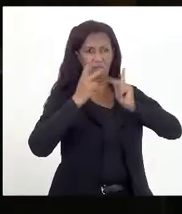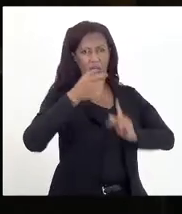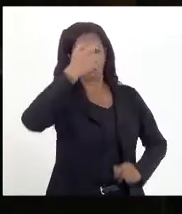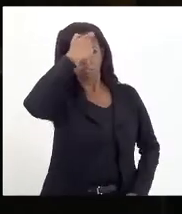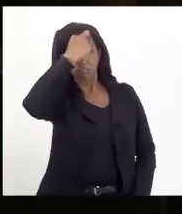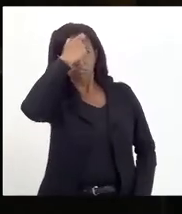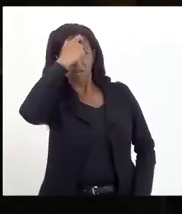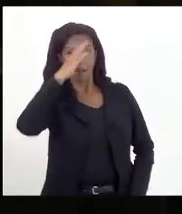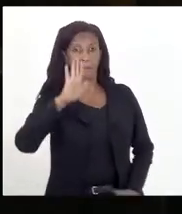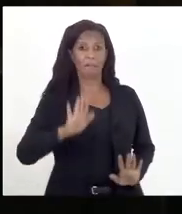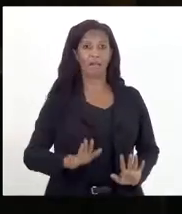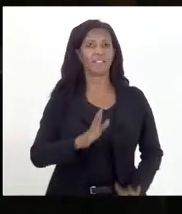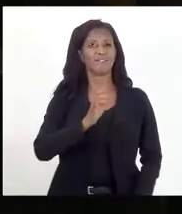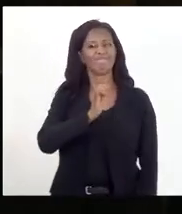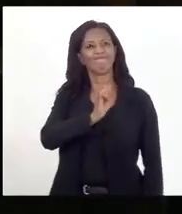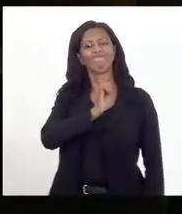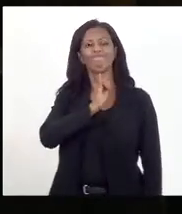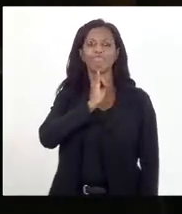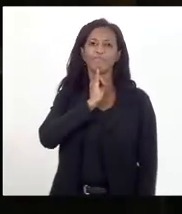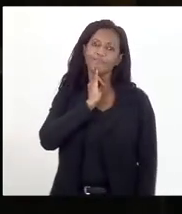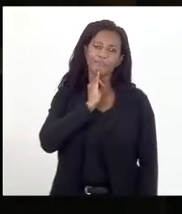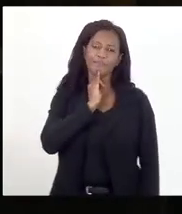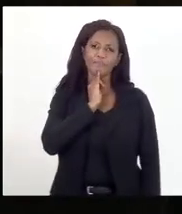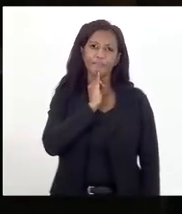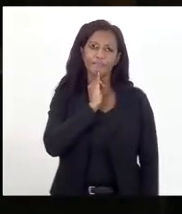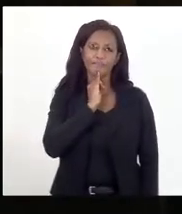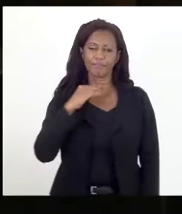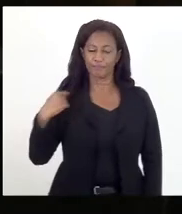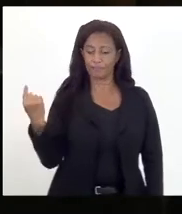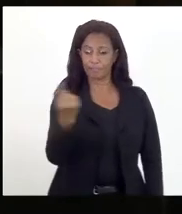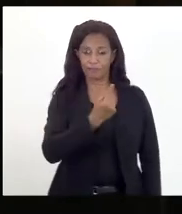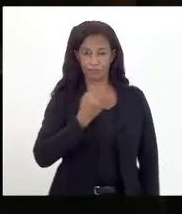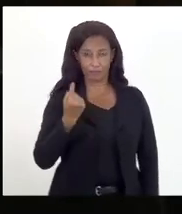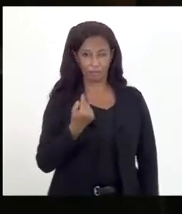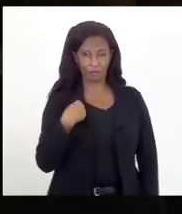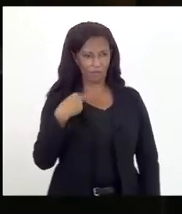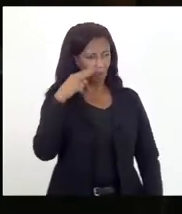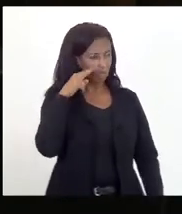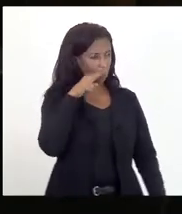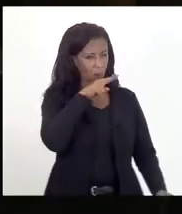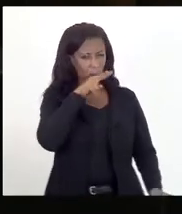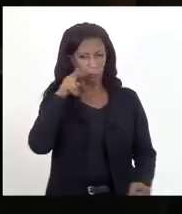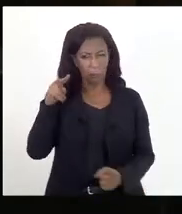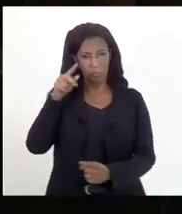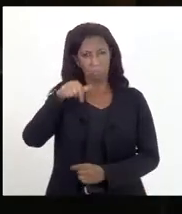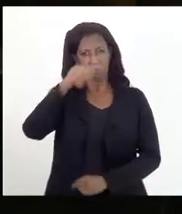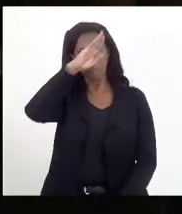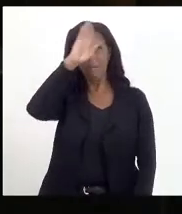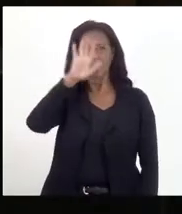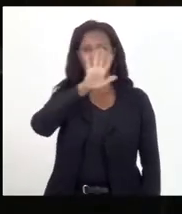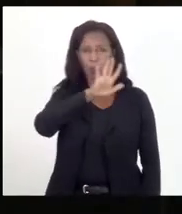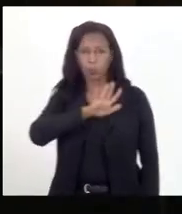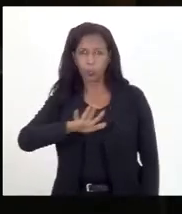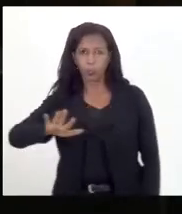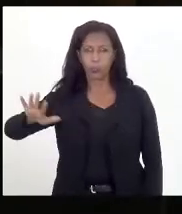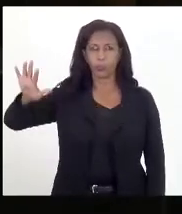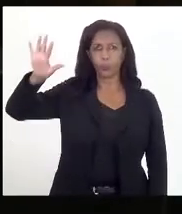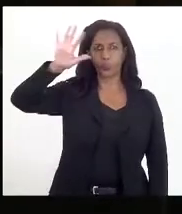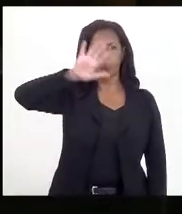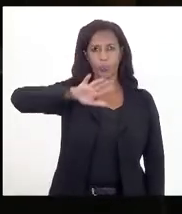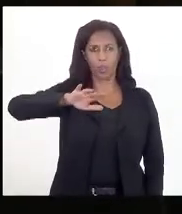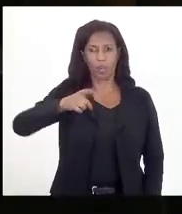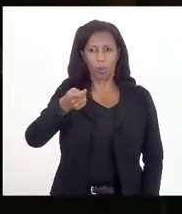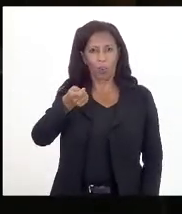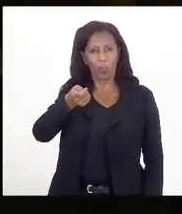é mas infelizmente nós estamos vendo aqui no Brasil e de